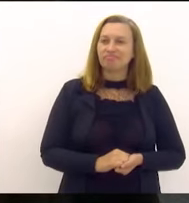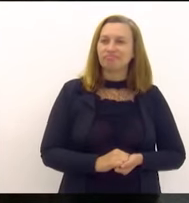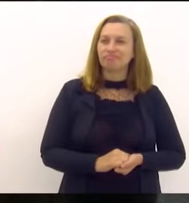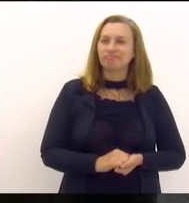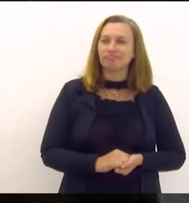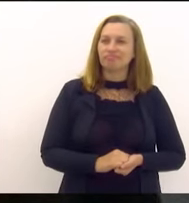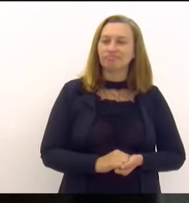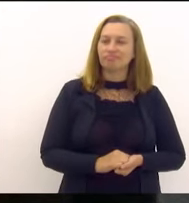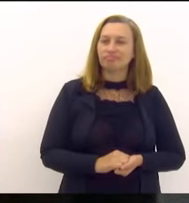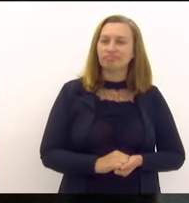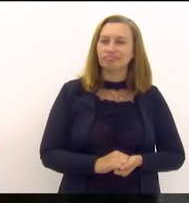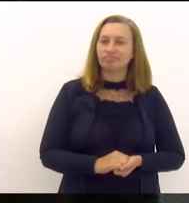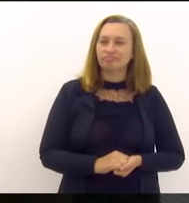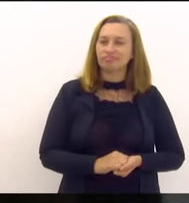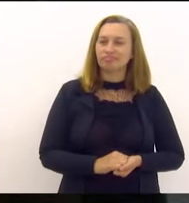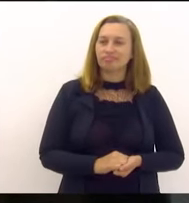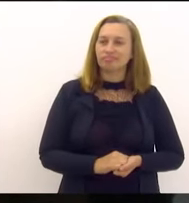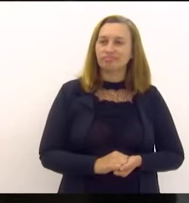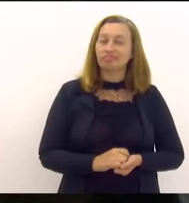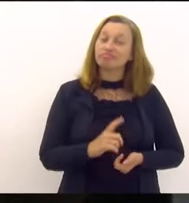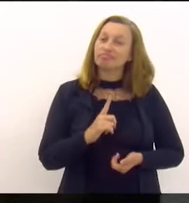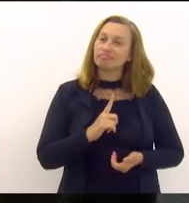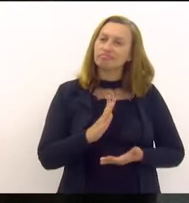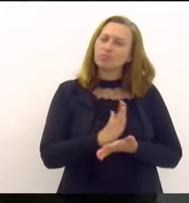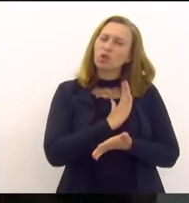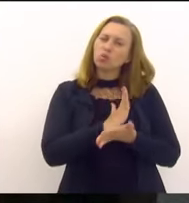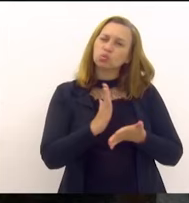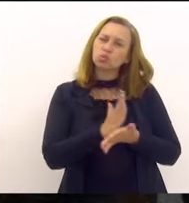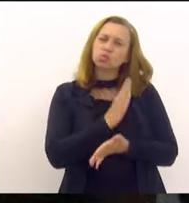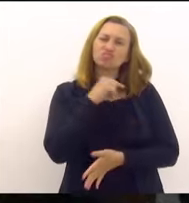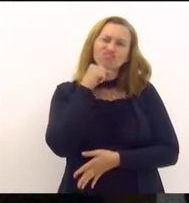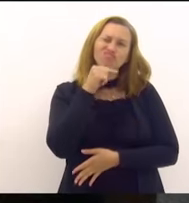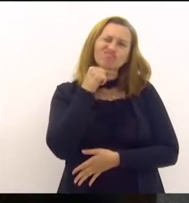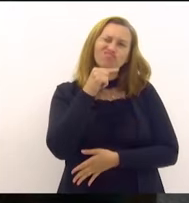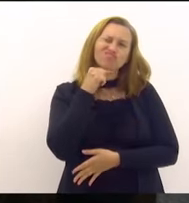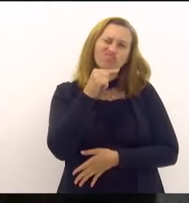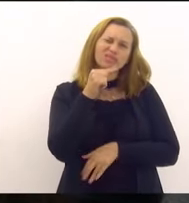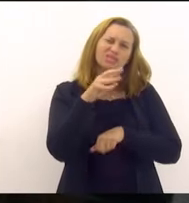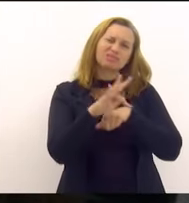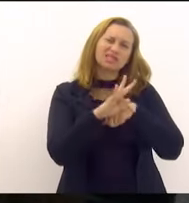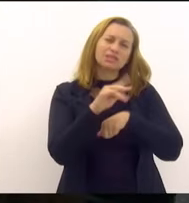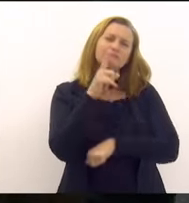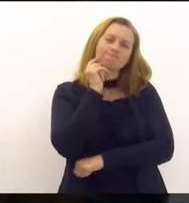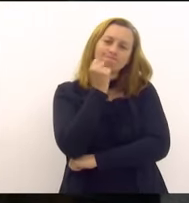eu tenho algumas dúvidas técnicas.